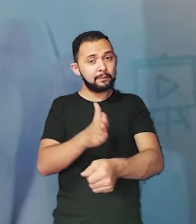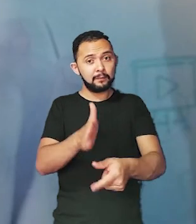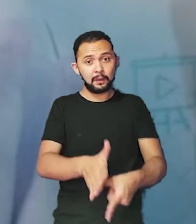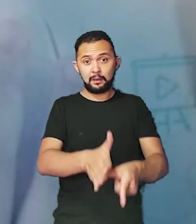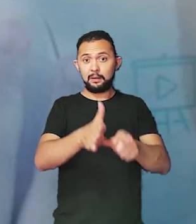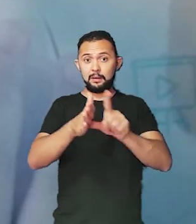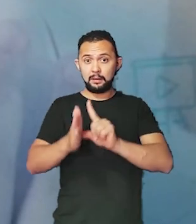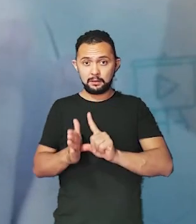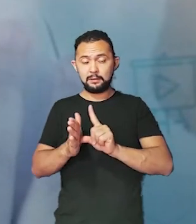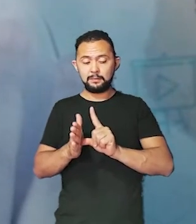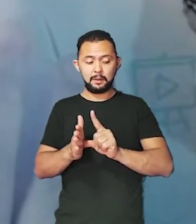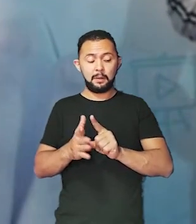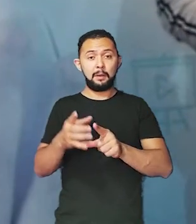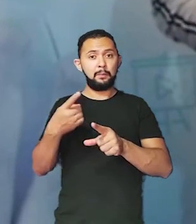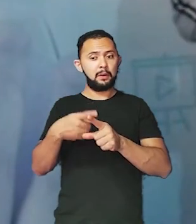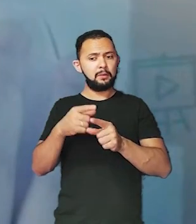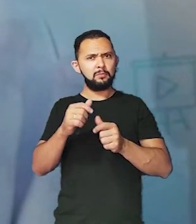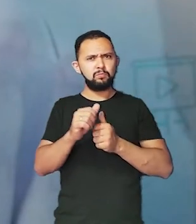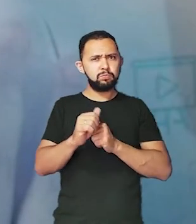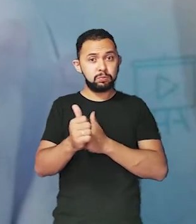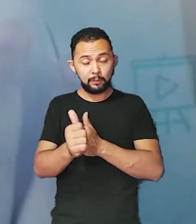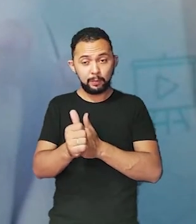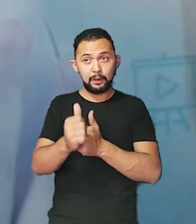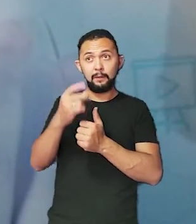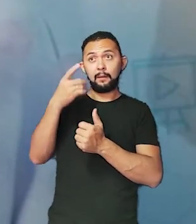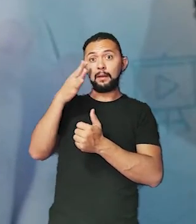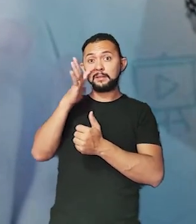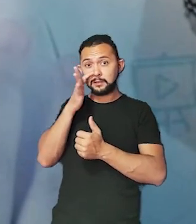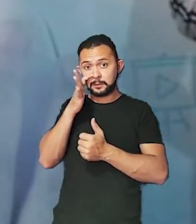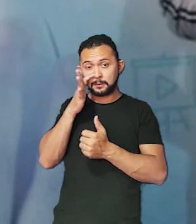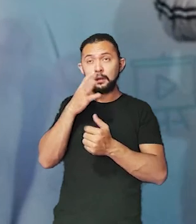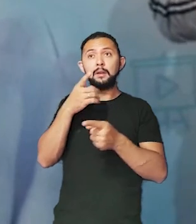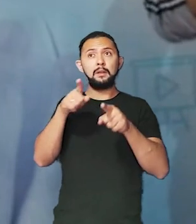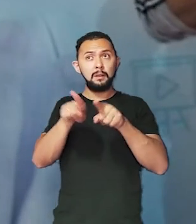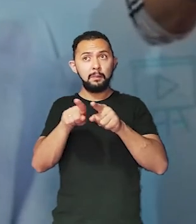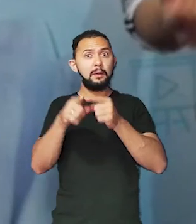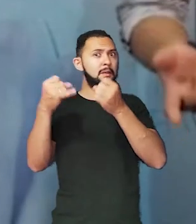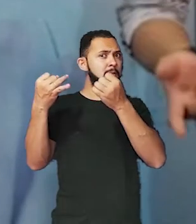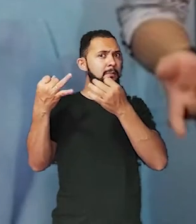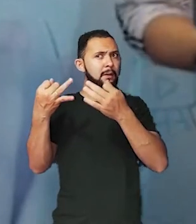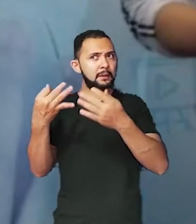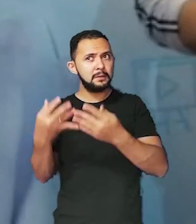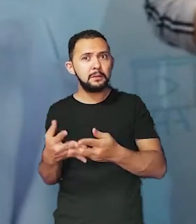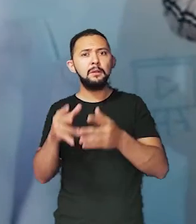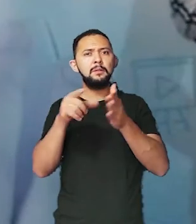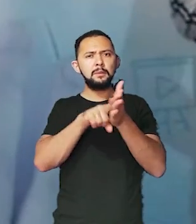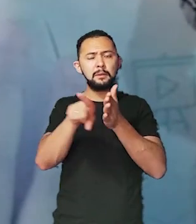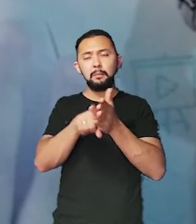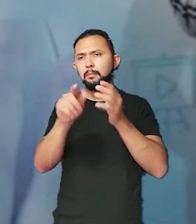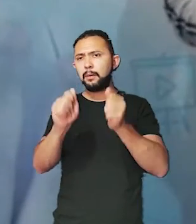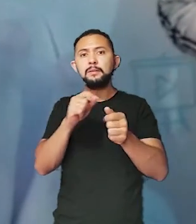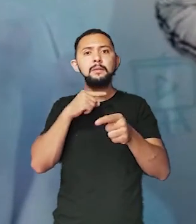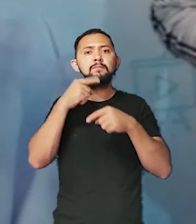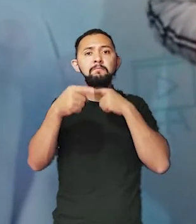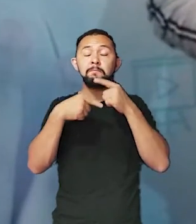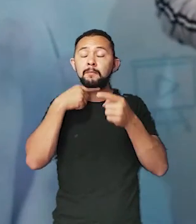aula, acompanhando a nossa aula aqui e os comentários sobre as questões, vocês possam tirar dúvidas, certo? Você